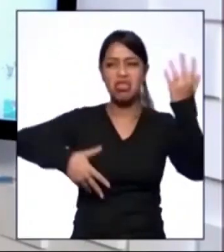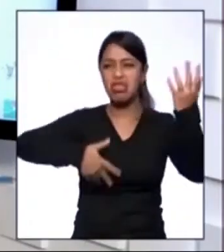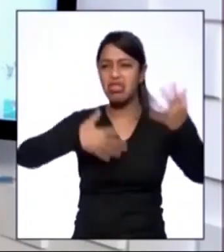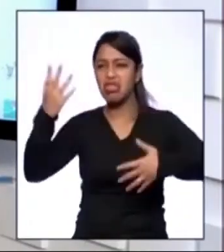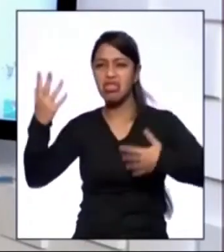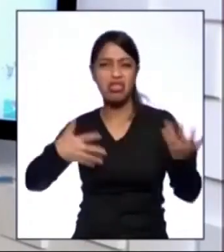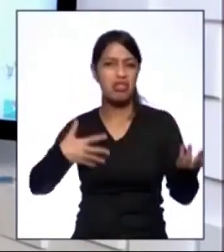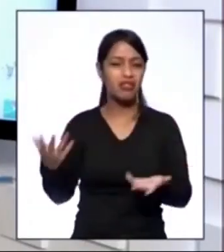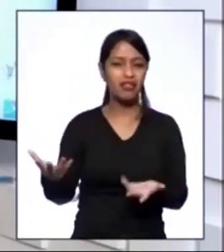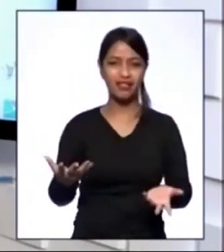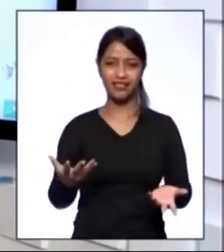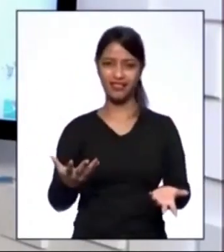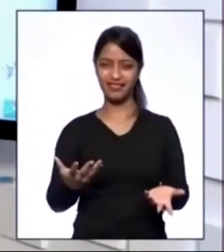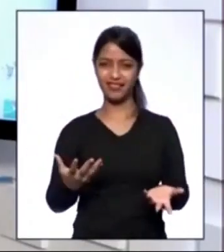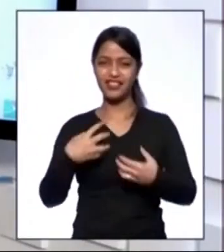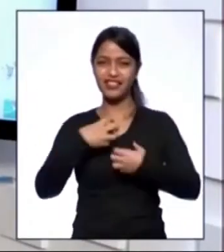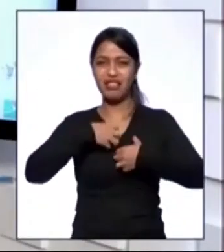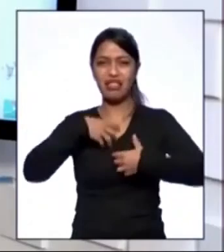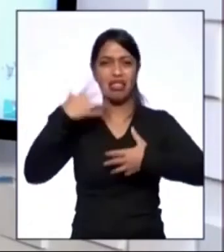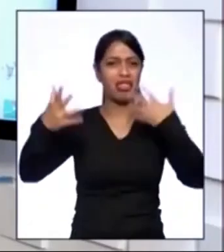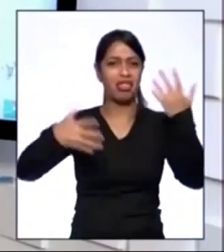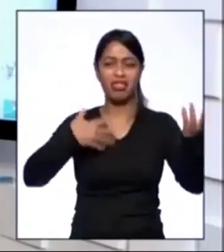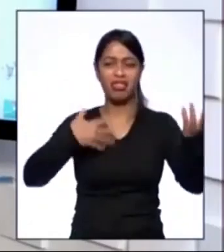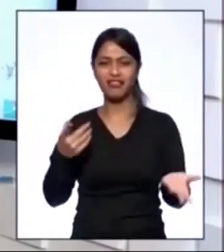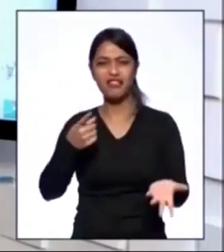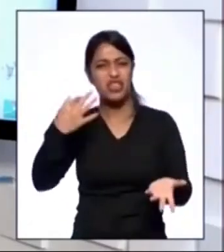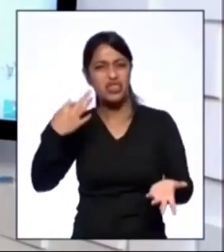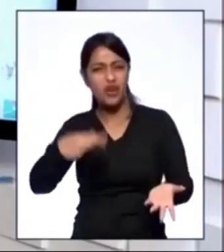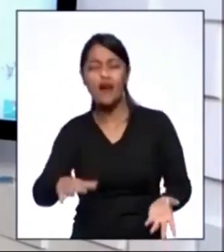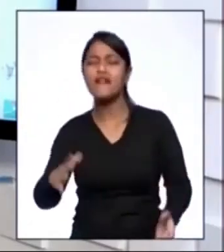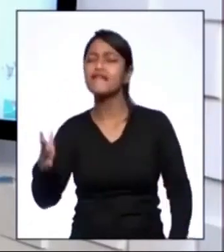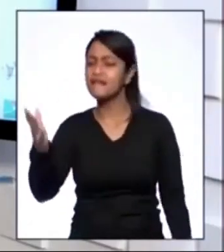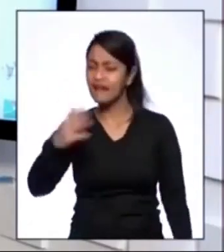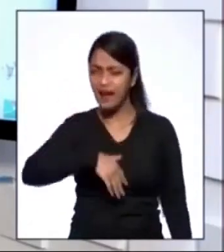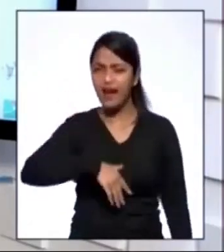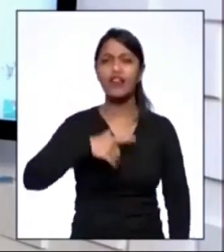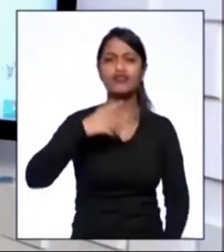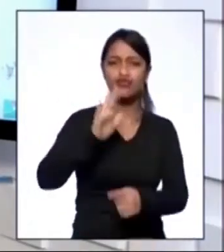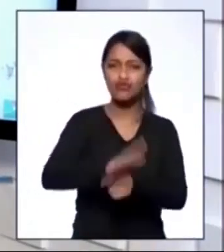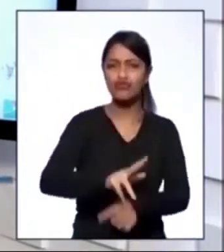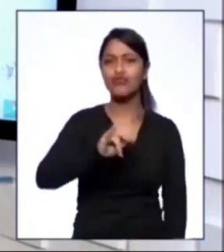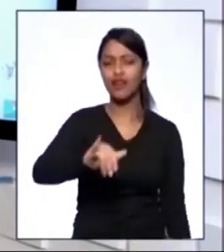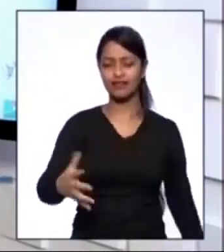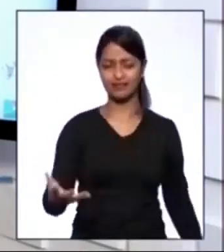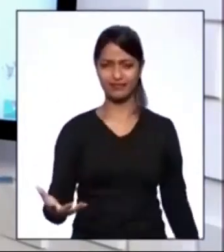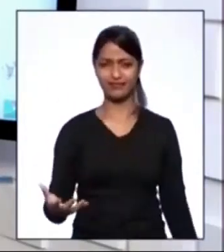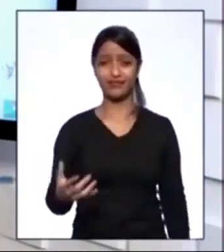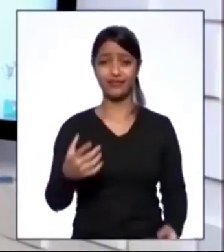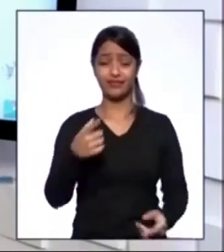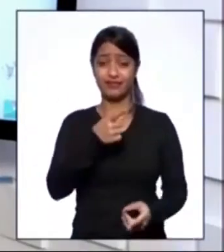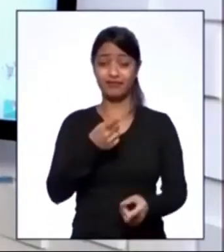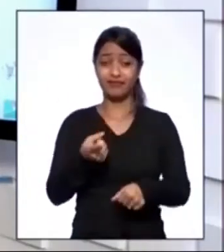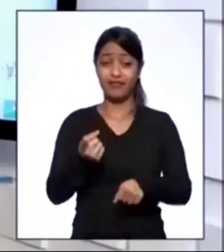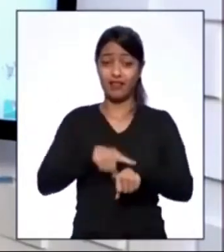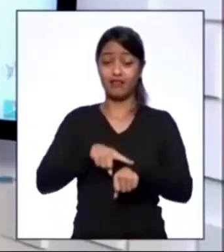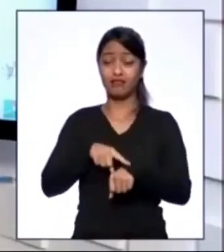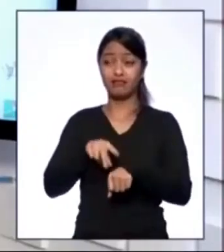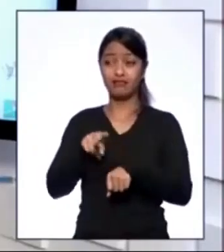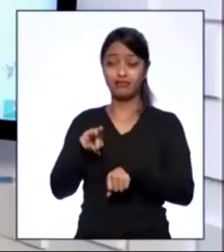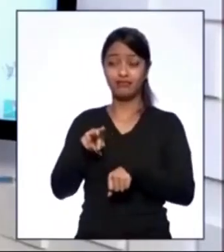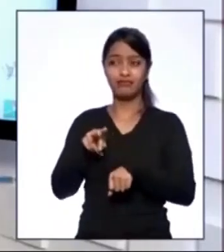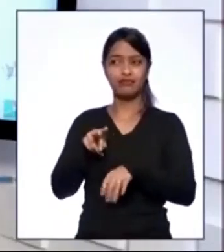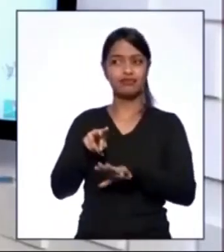essas dores que você está sentindo, nossa, jamais, nós vai resolver isso. Seguramente você vai até ficar até o final da